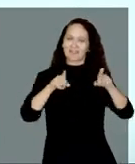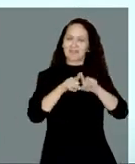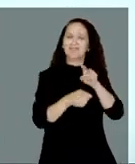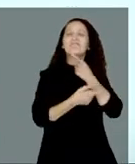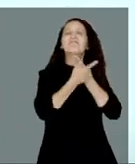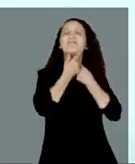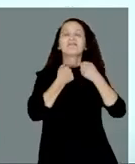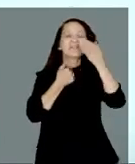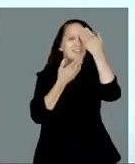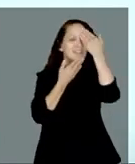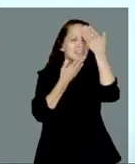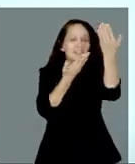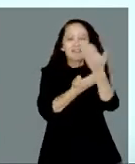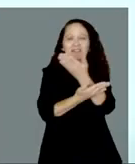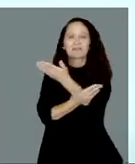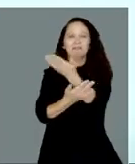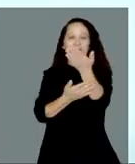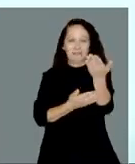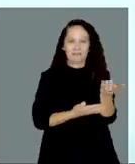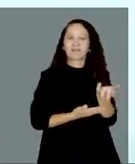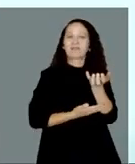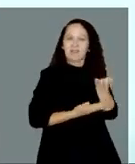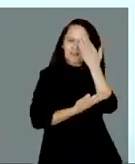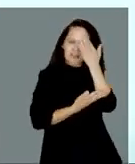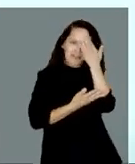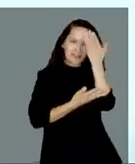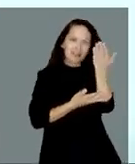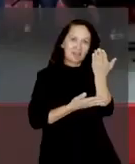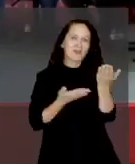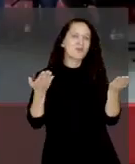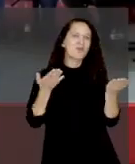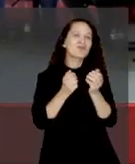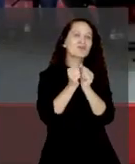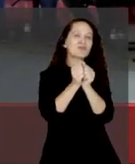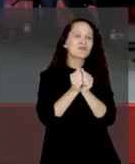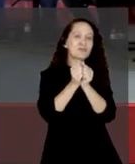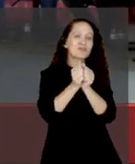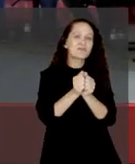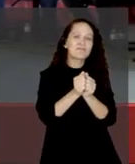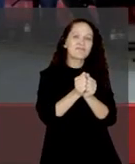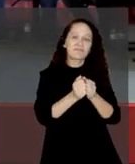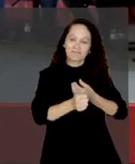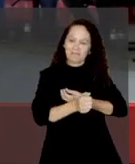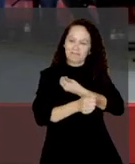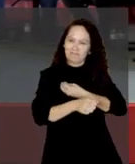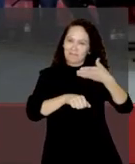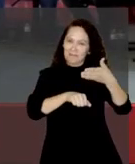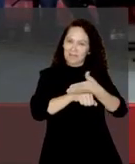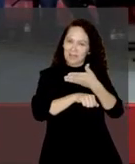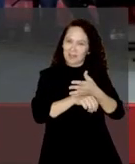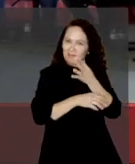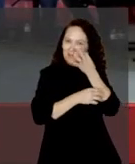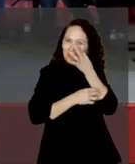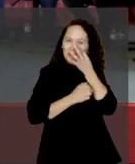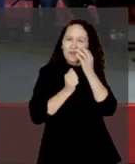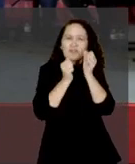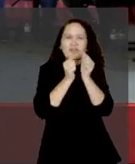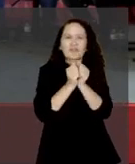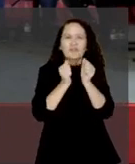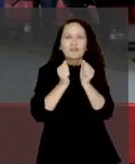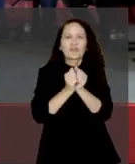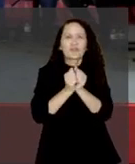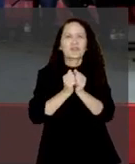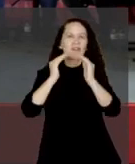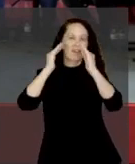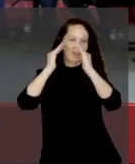apenas uma expressão construtiva de tudo que foi realizado aqui dentro, de toda